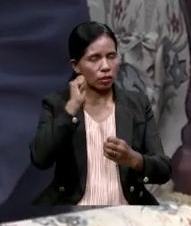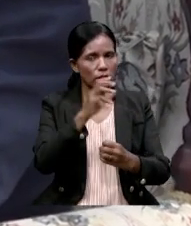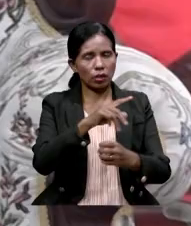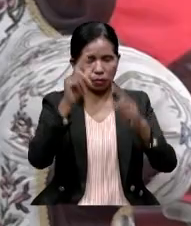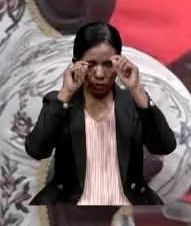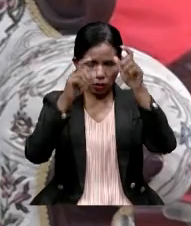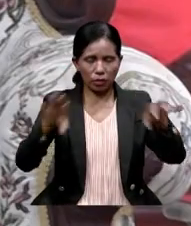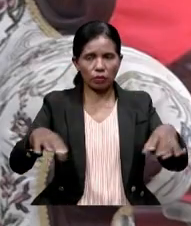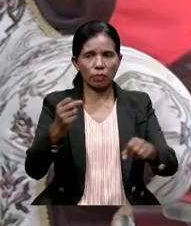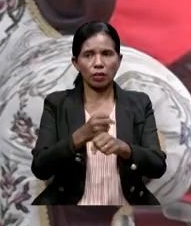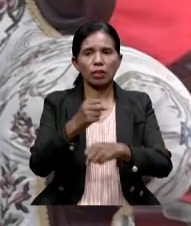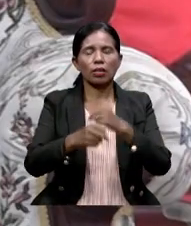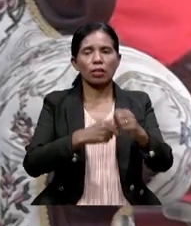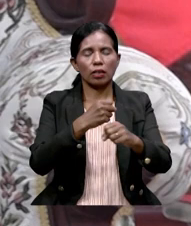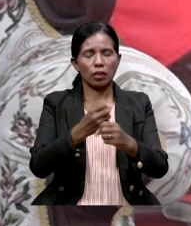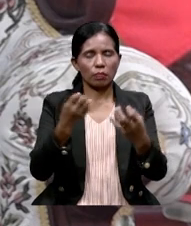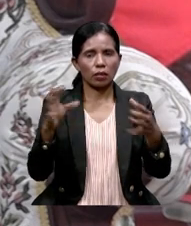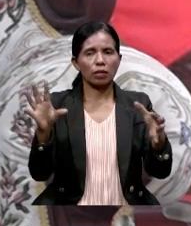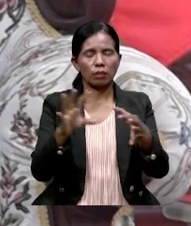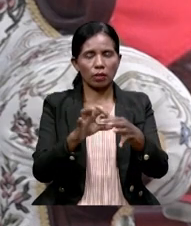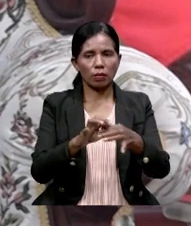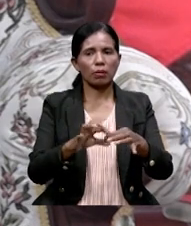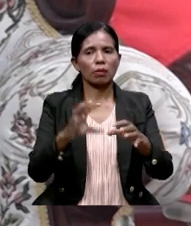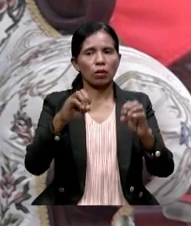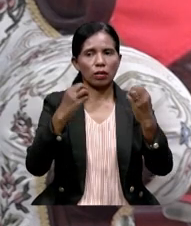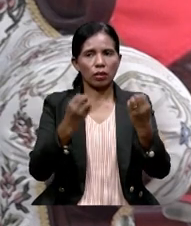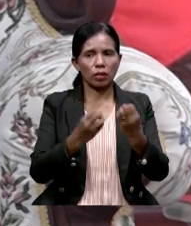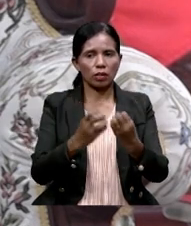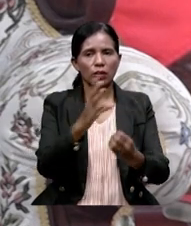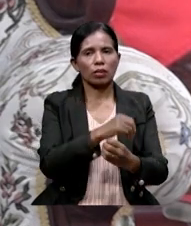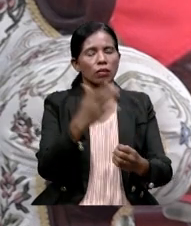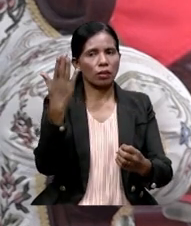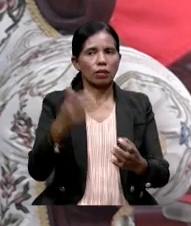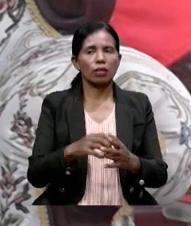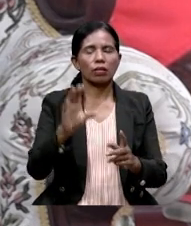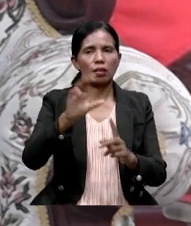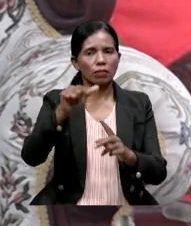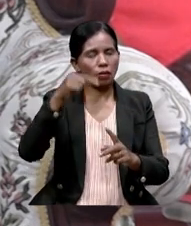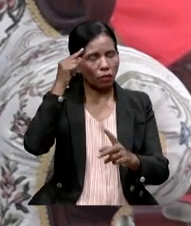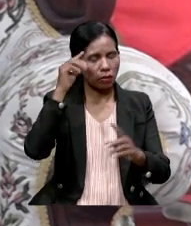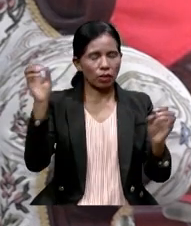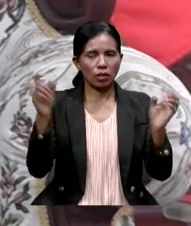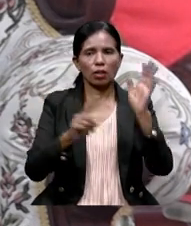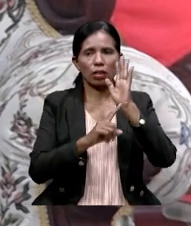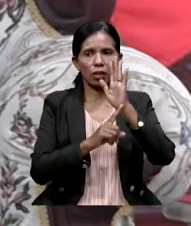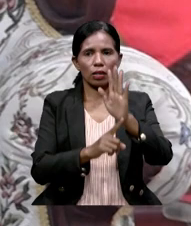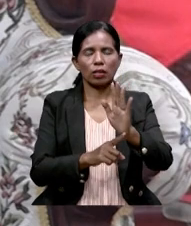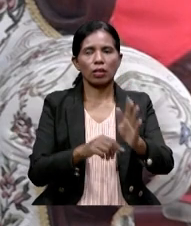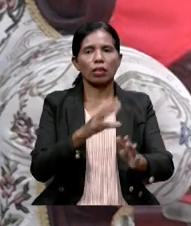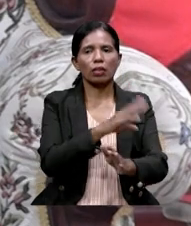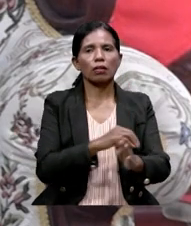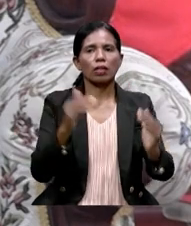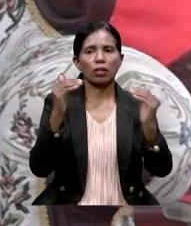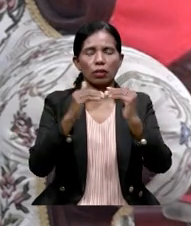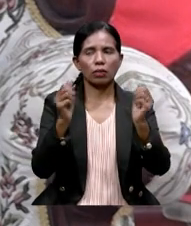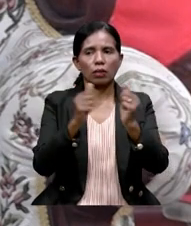na esforço Tinambarak, onde sai membro da Organização Regional refere. Chefe de governo Laos hatou questão, né? Durante o encontro